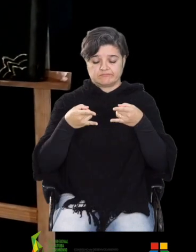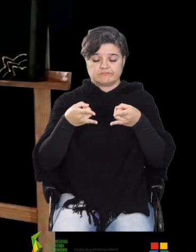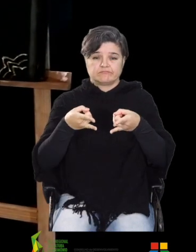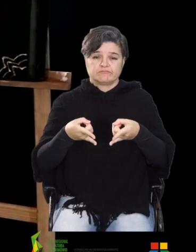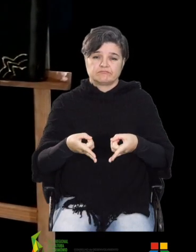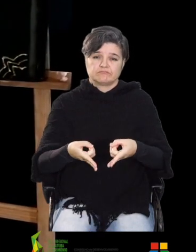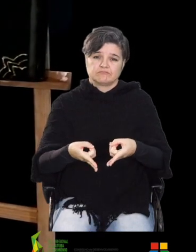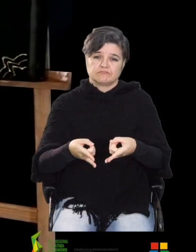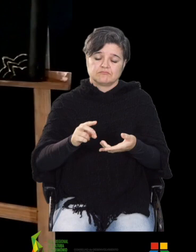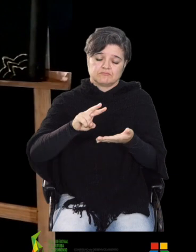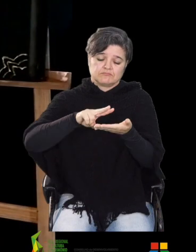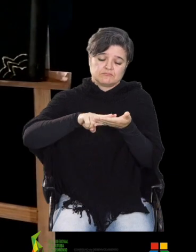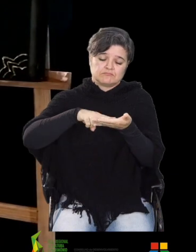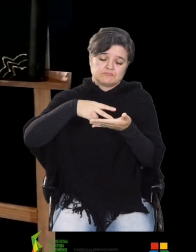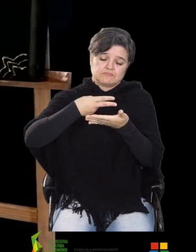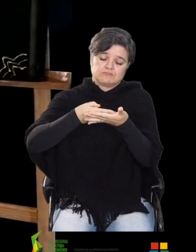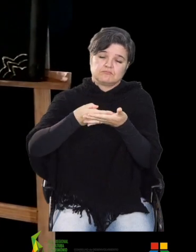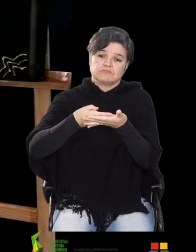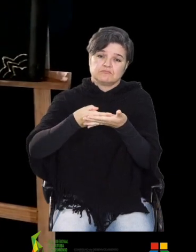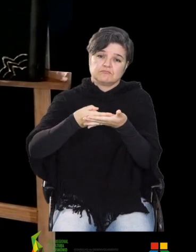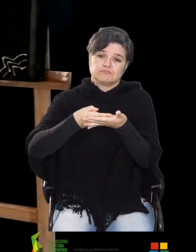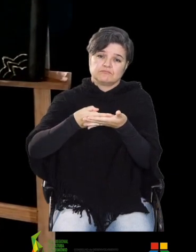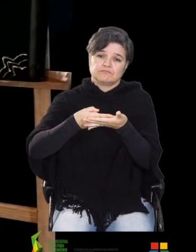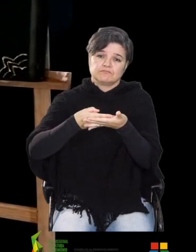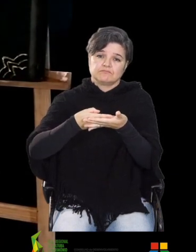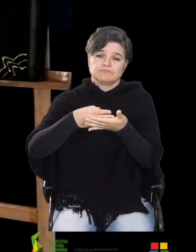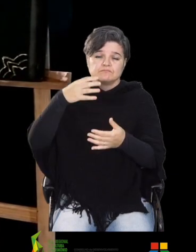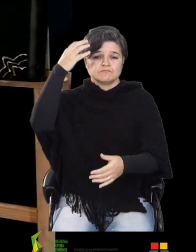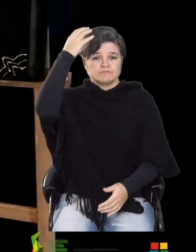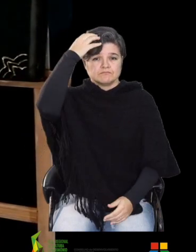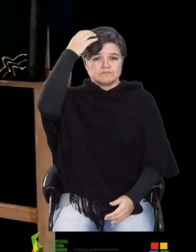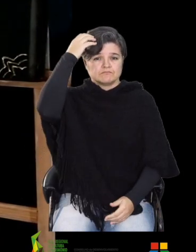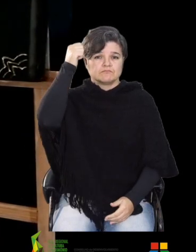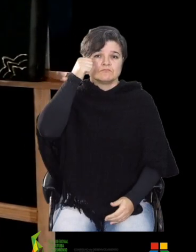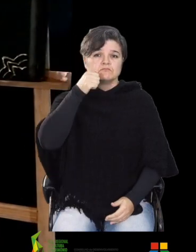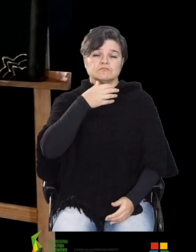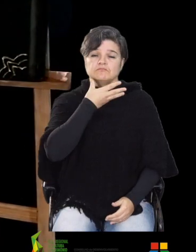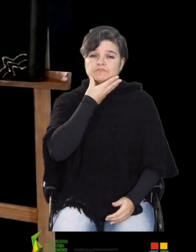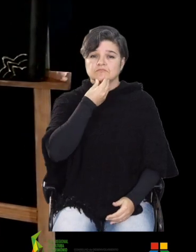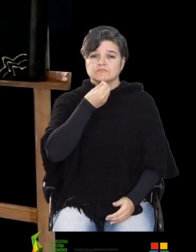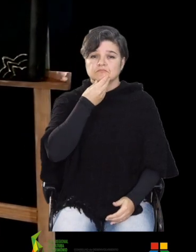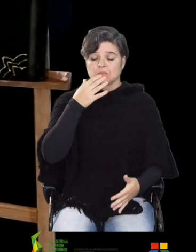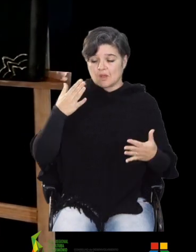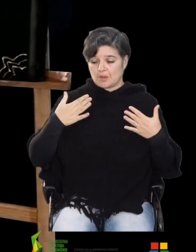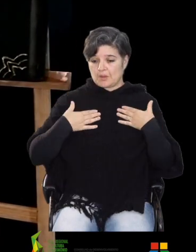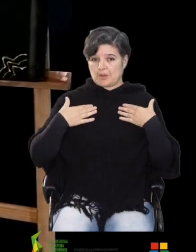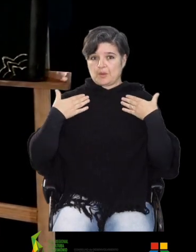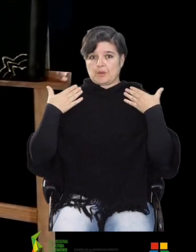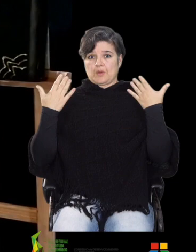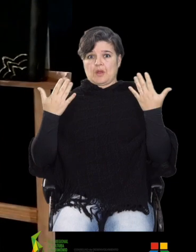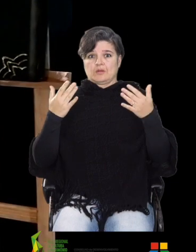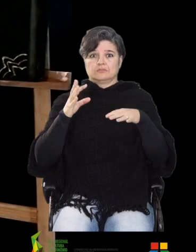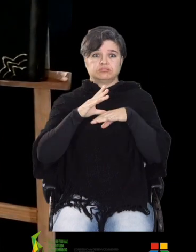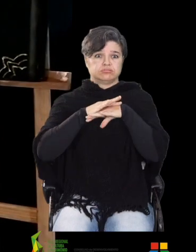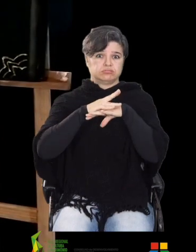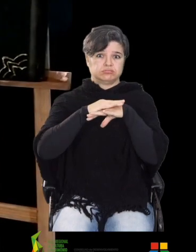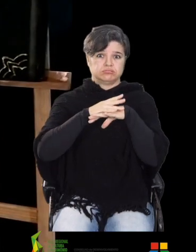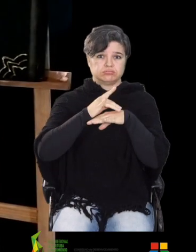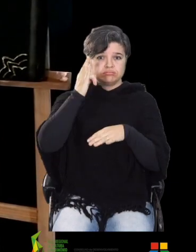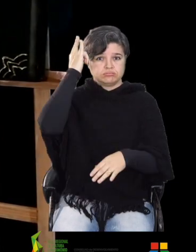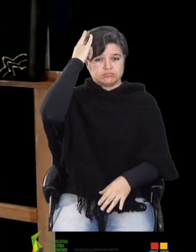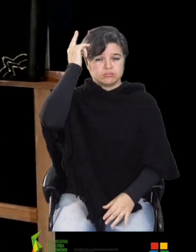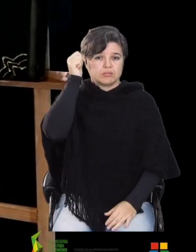amparou e o rei a rainha desesperados porque a princesa não melhor ava